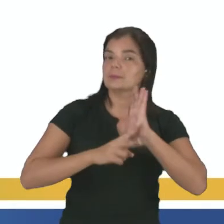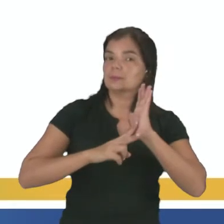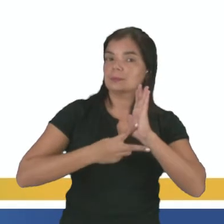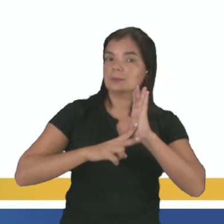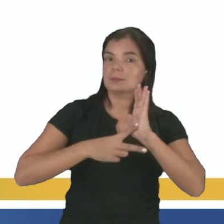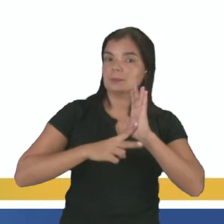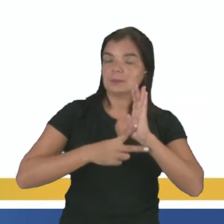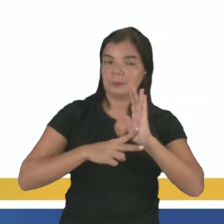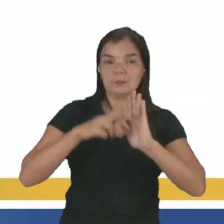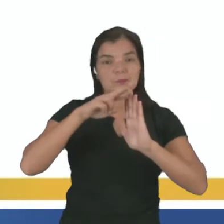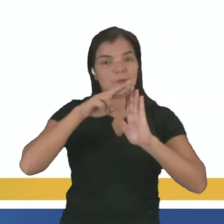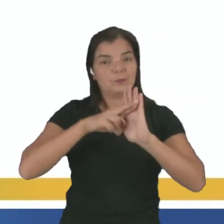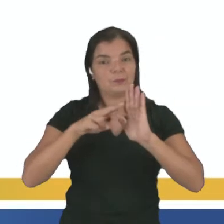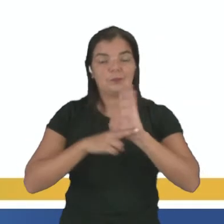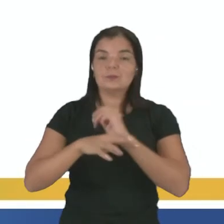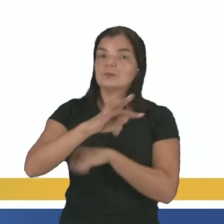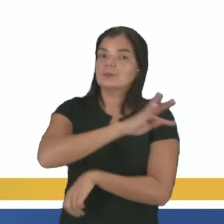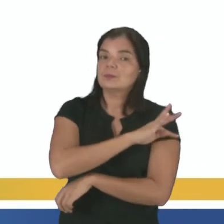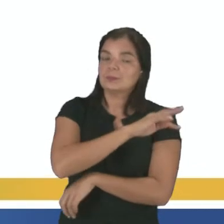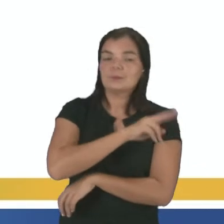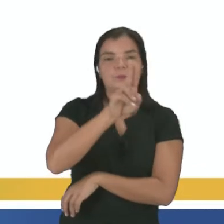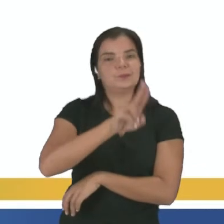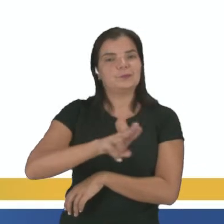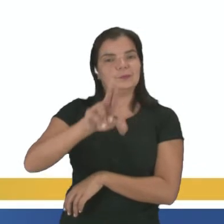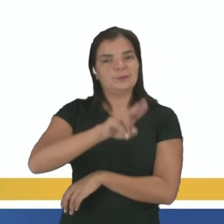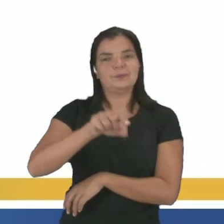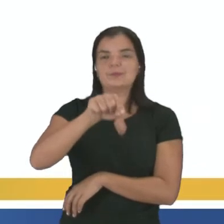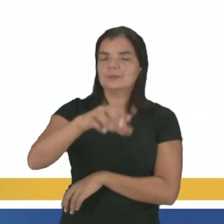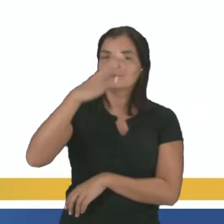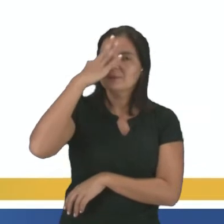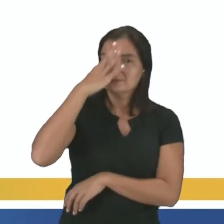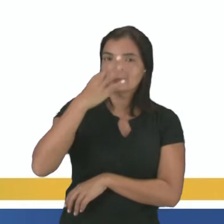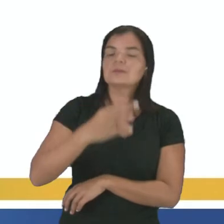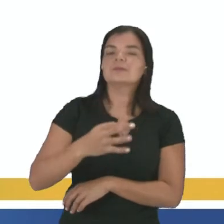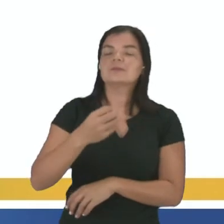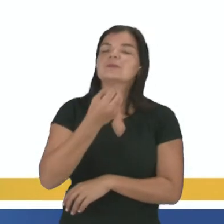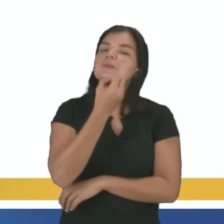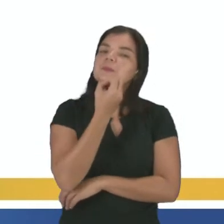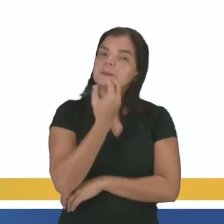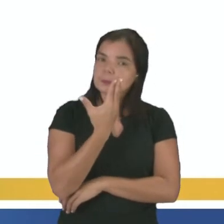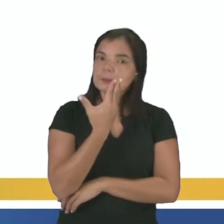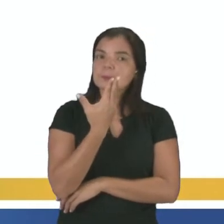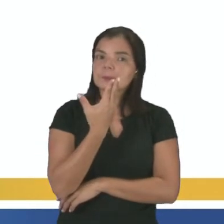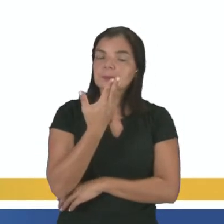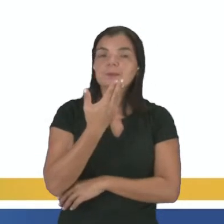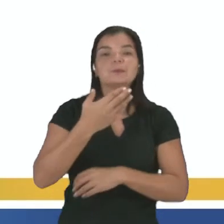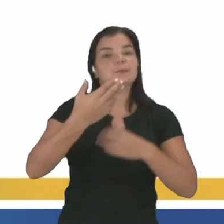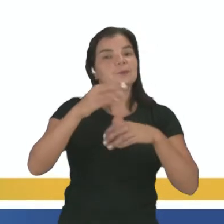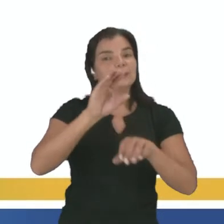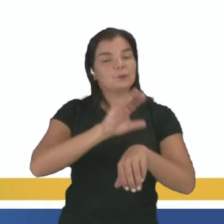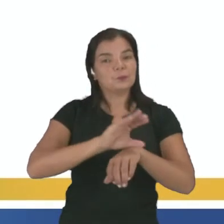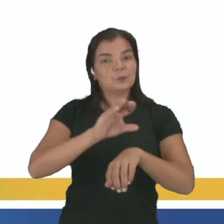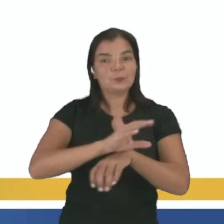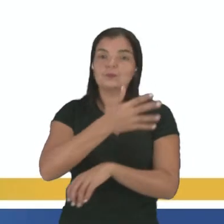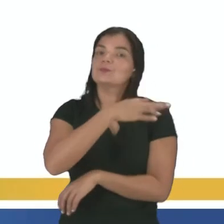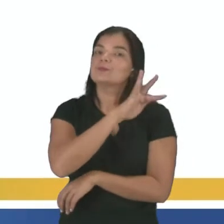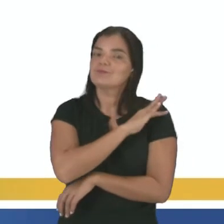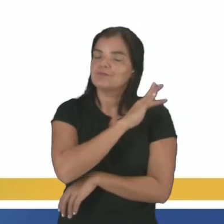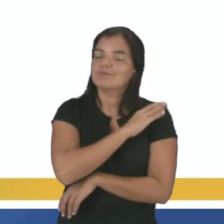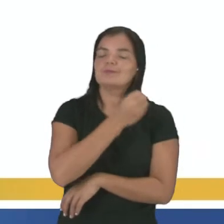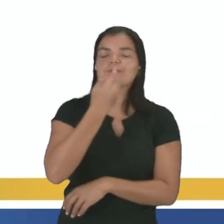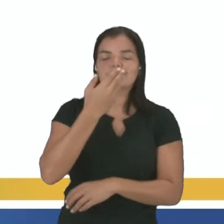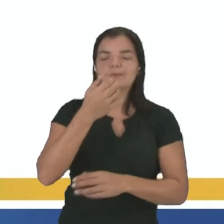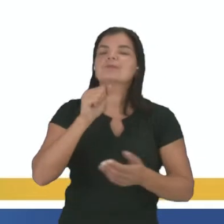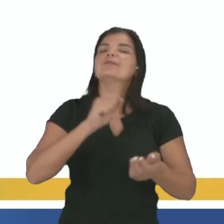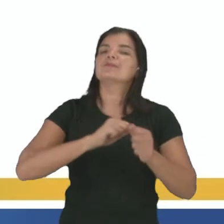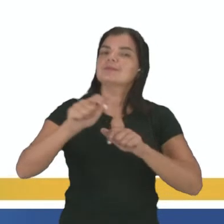Técnicas. Vai ser algo muito utilizado por você, que eu tenho certeza pensa em fazer um bom curso universitário e bons